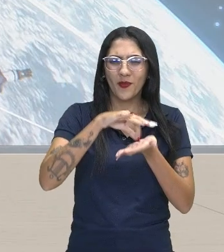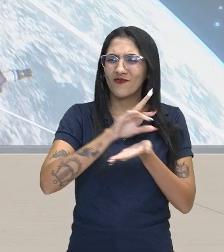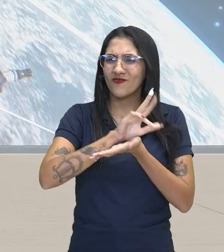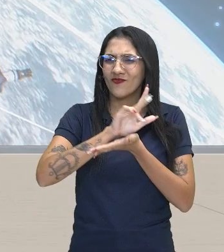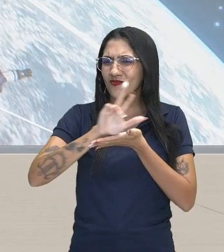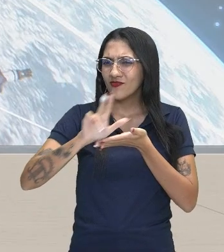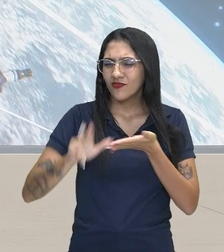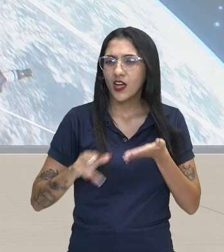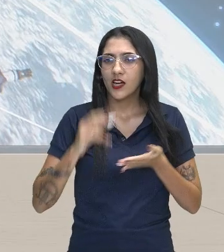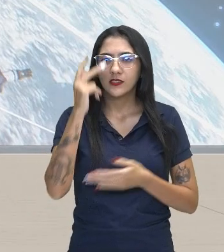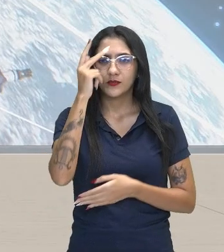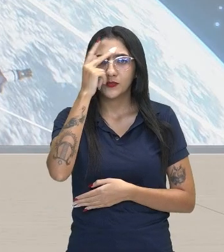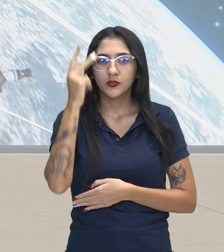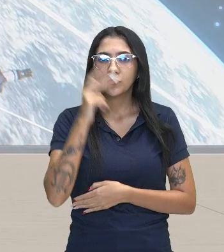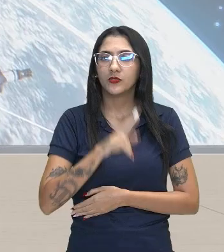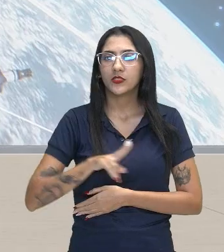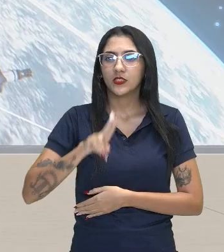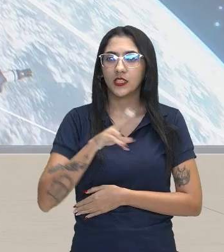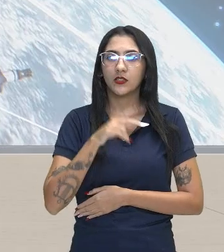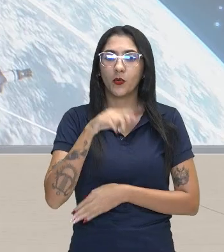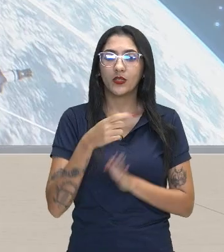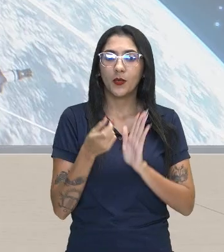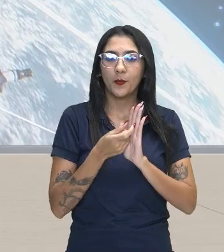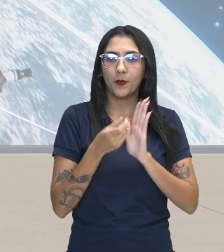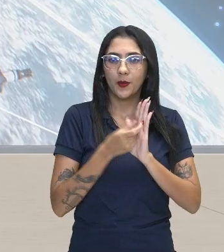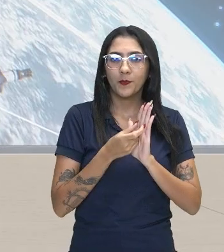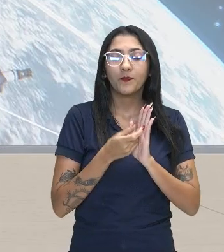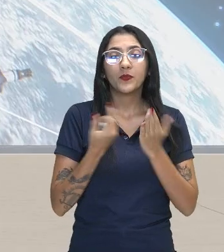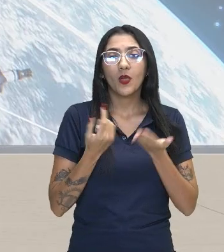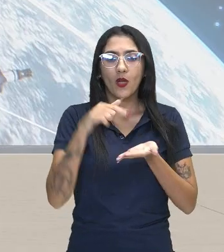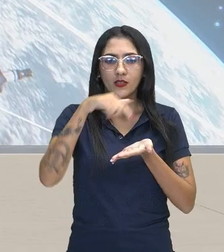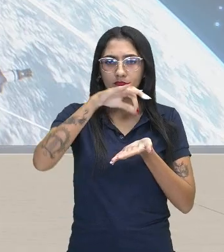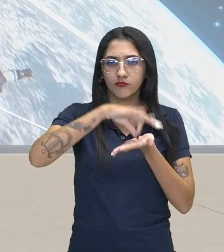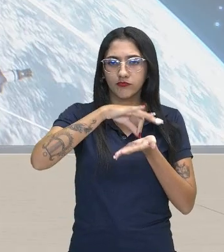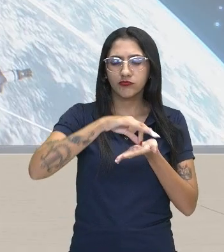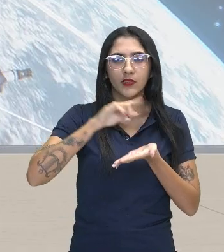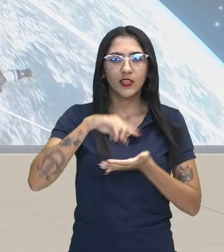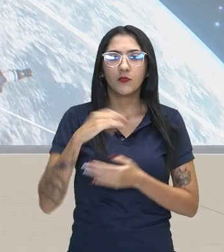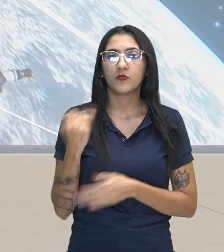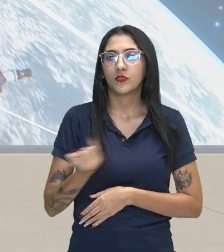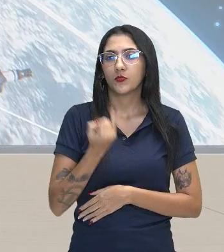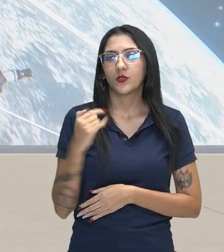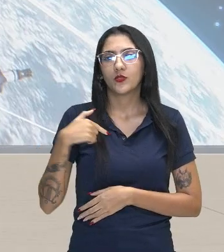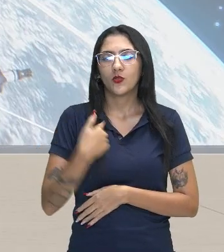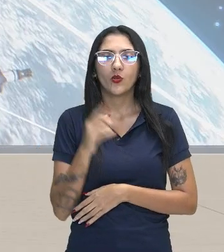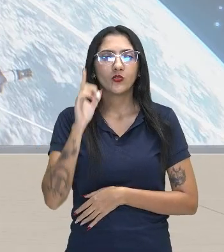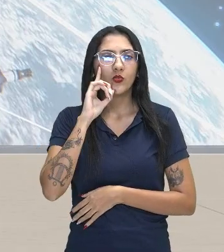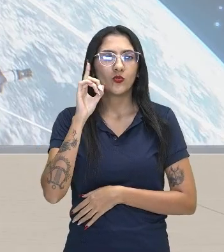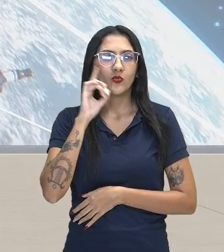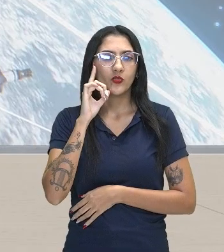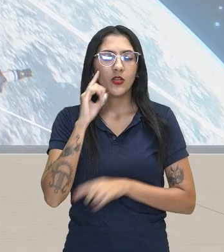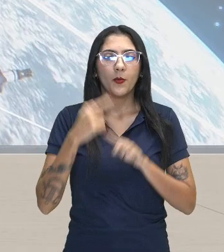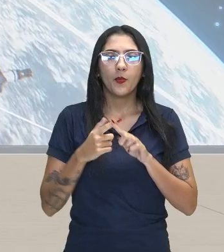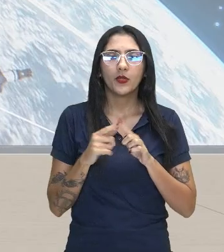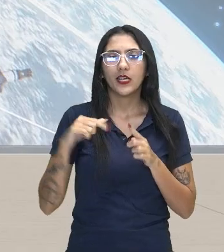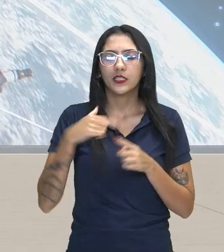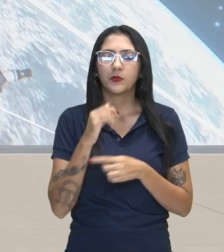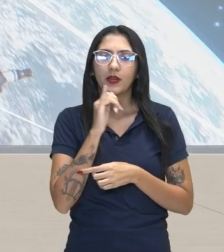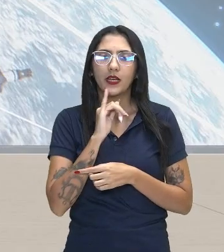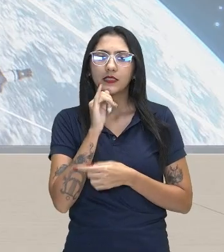pessoas. Então, o GPS, gente, ele é fundamental, né, no nosso dia a dia, pois ajuda a traçar ali uma rota mais